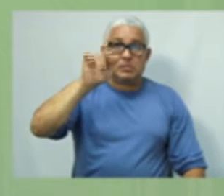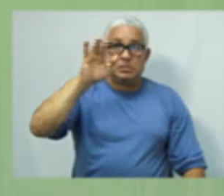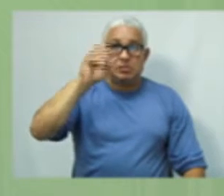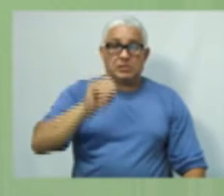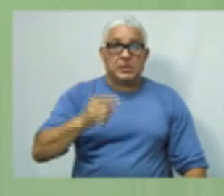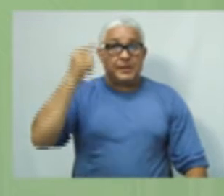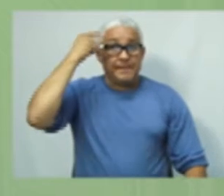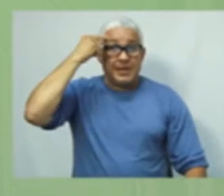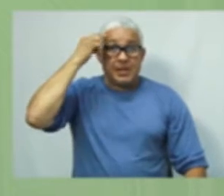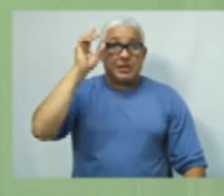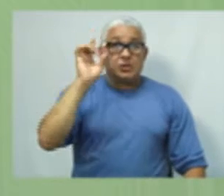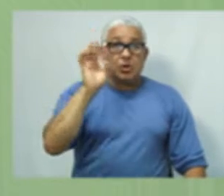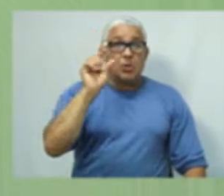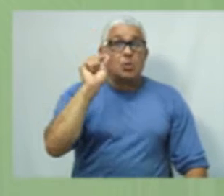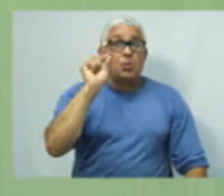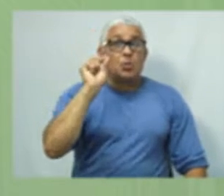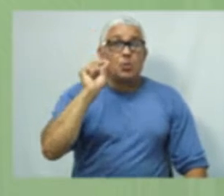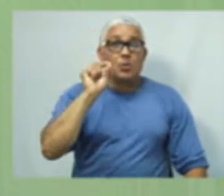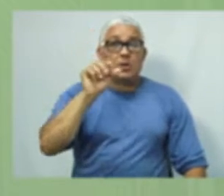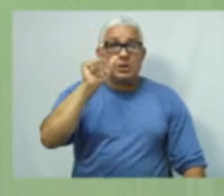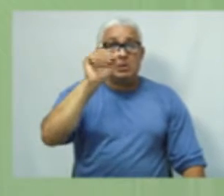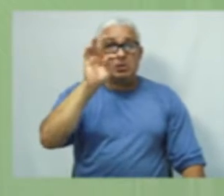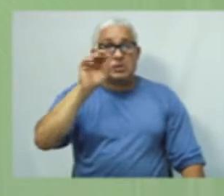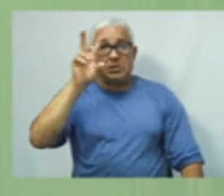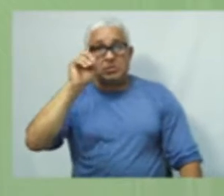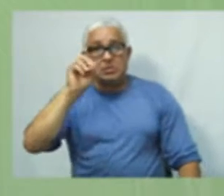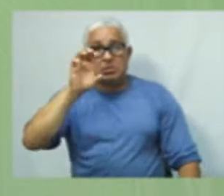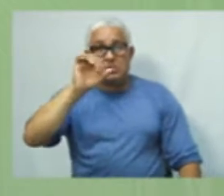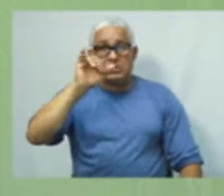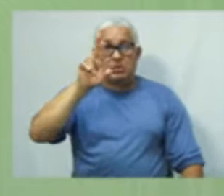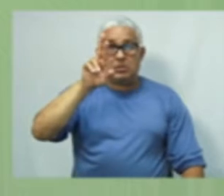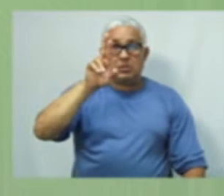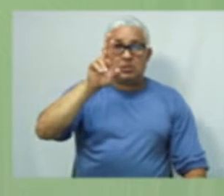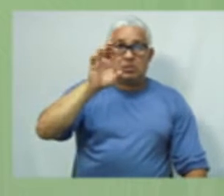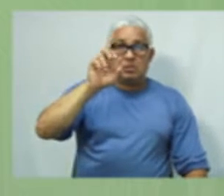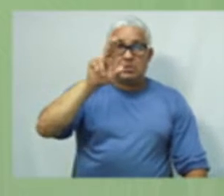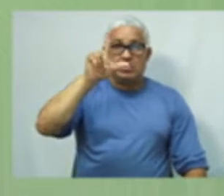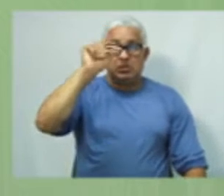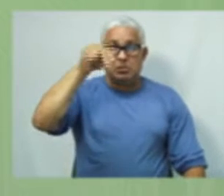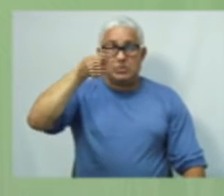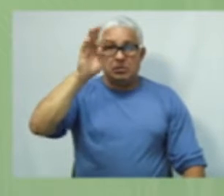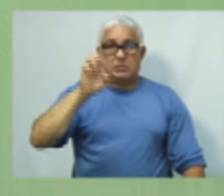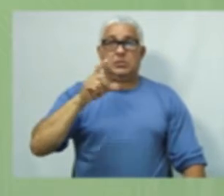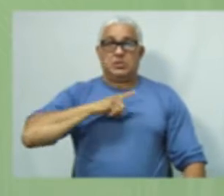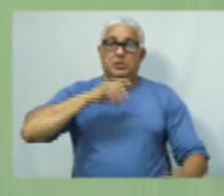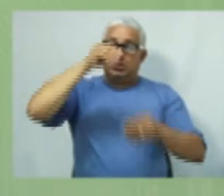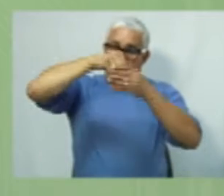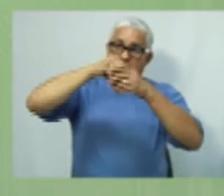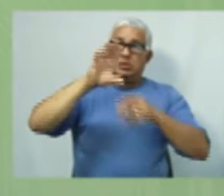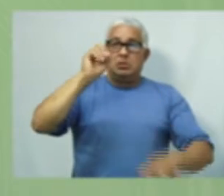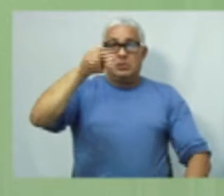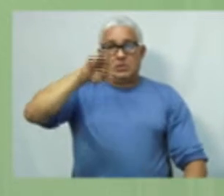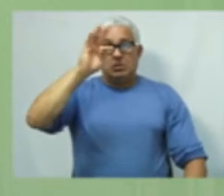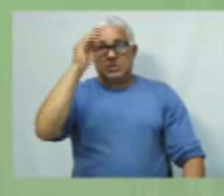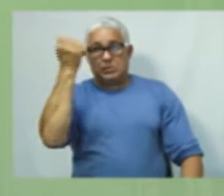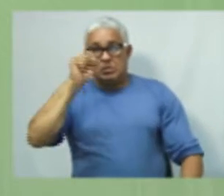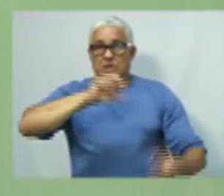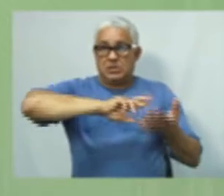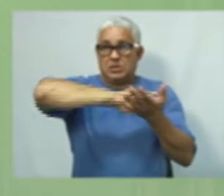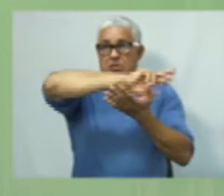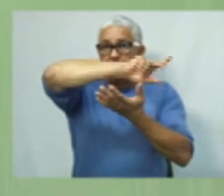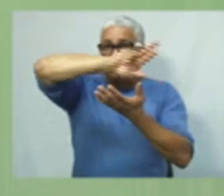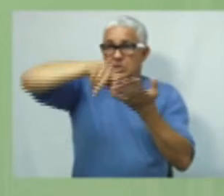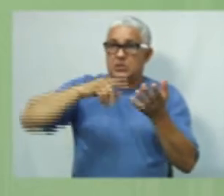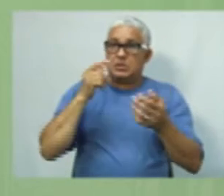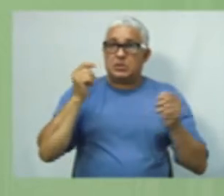relacionado apenas a ativos circulantes. Eles estão inseridos nessas contas para que eu possa cumprir o